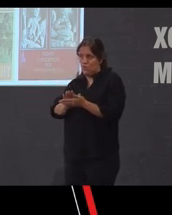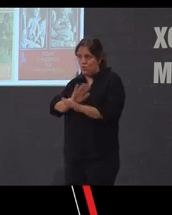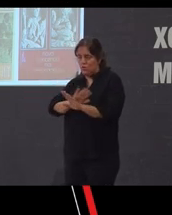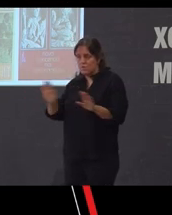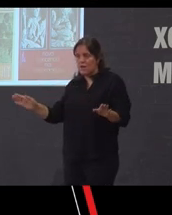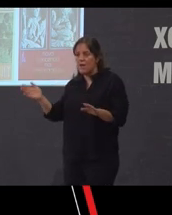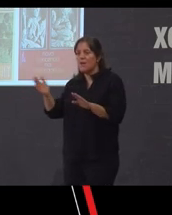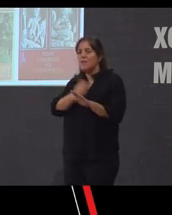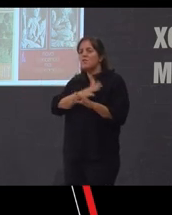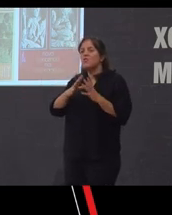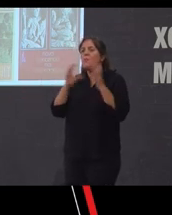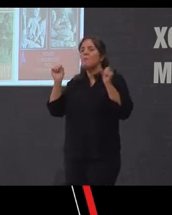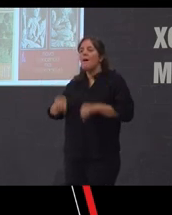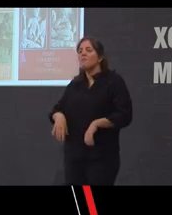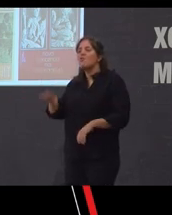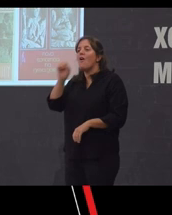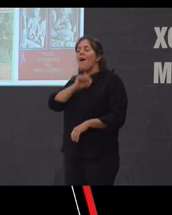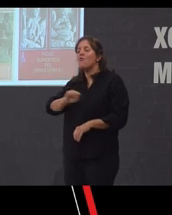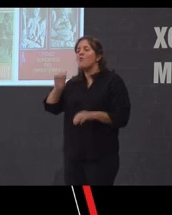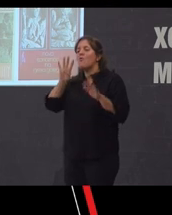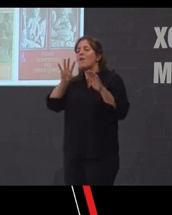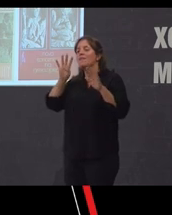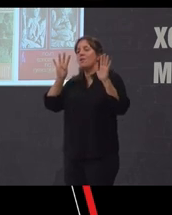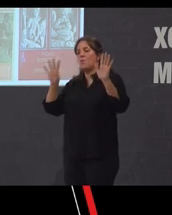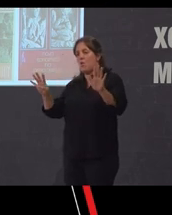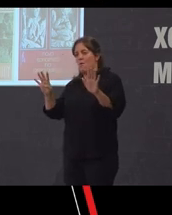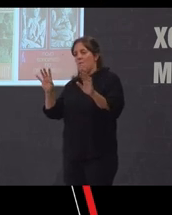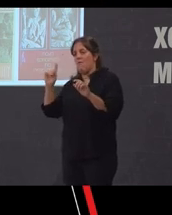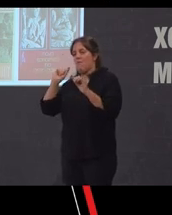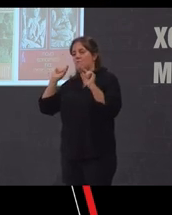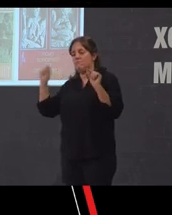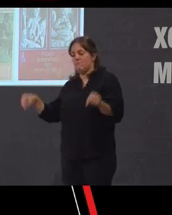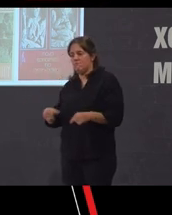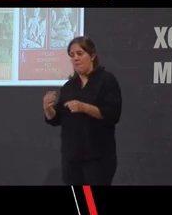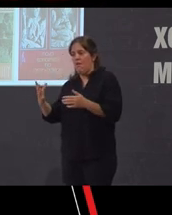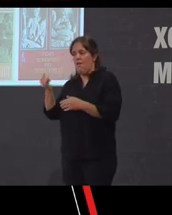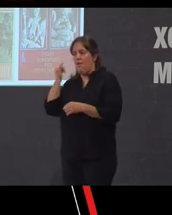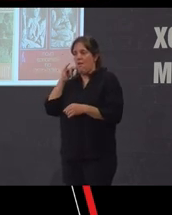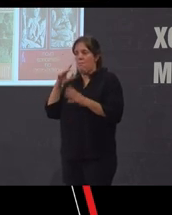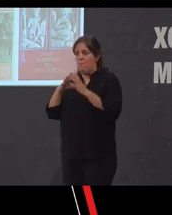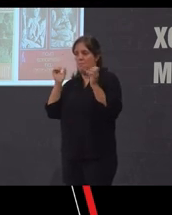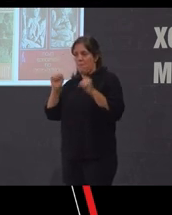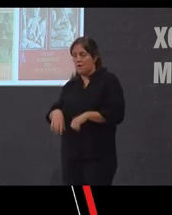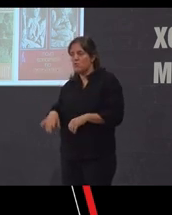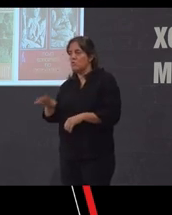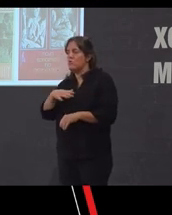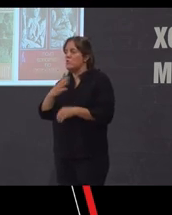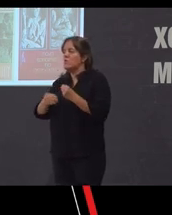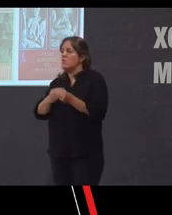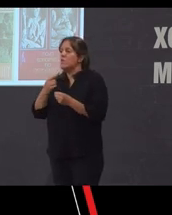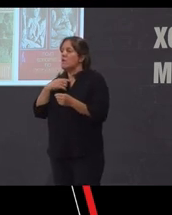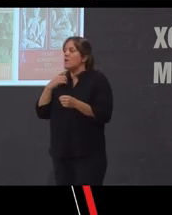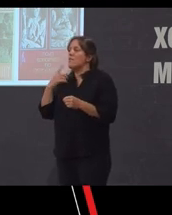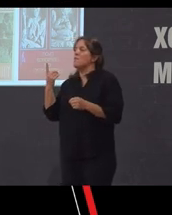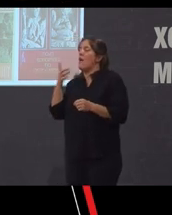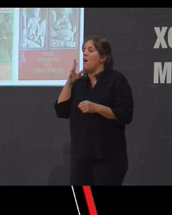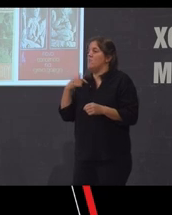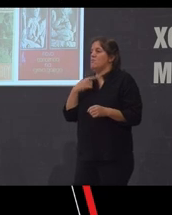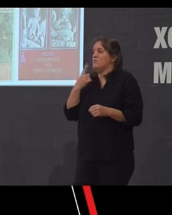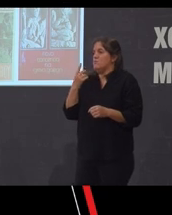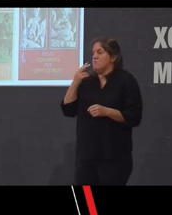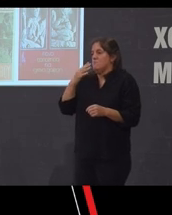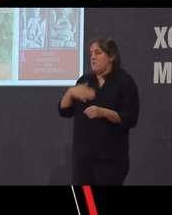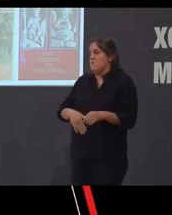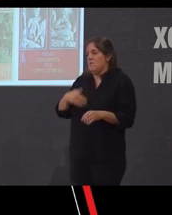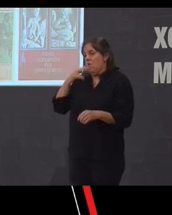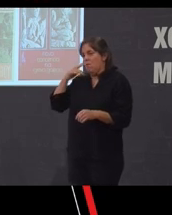se pacta no ano 49, está pactado no ano 49, firmado por escrito, e isto fai que as potencias occidentais digan, pois parece que Franco vai durar, temos